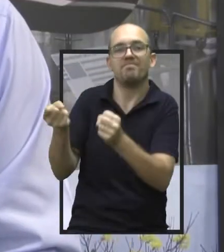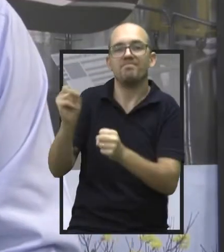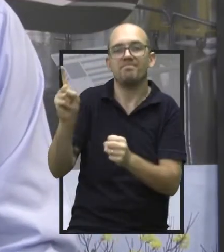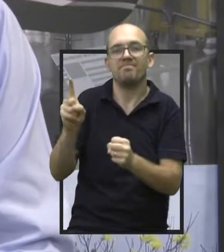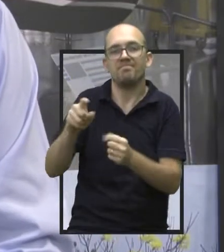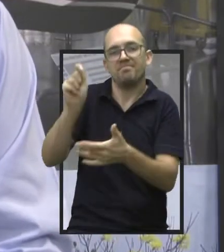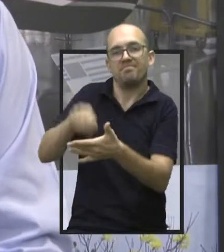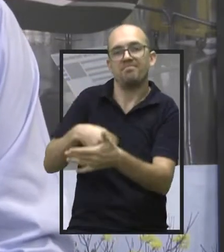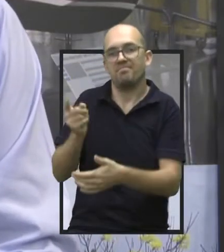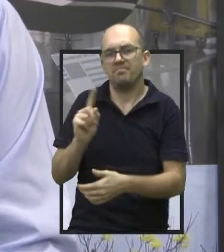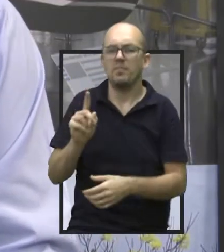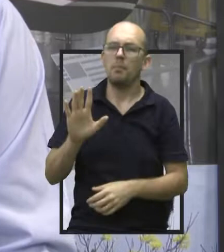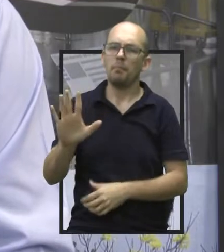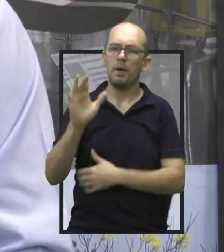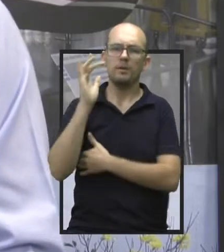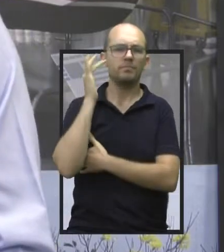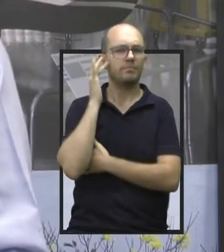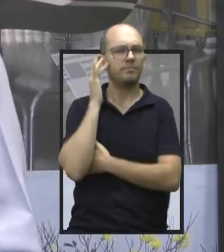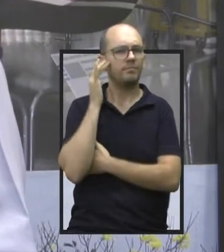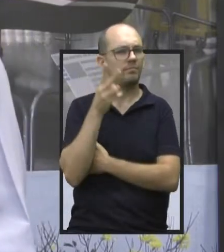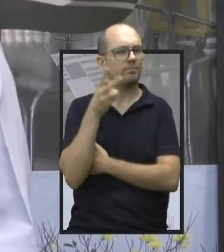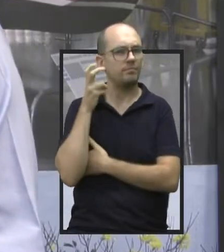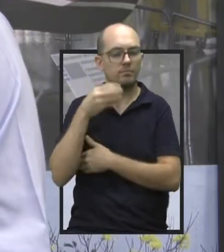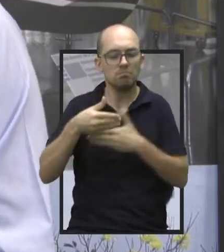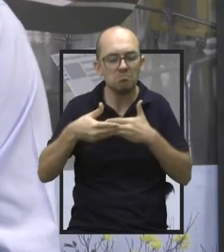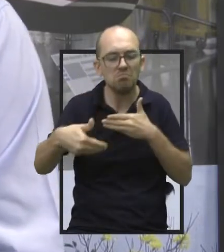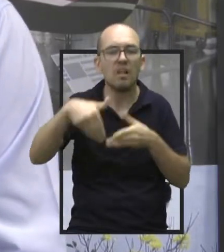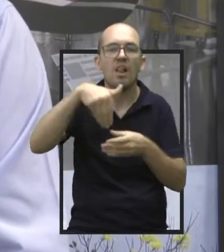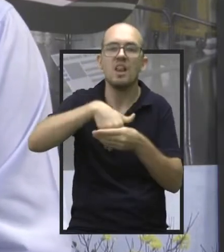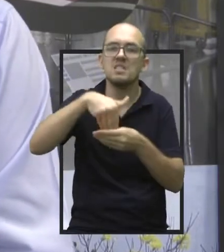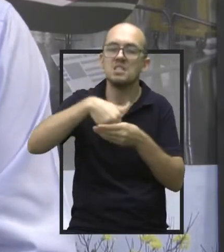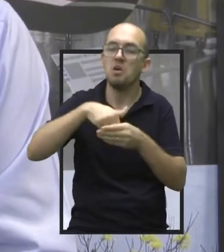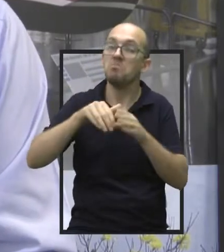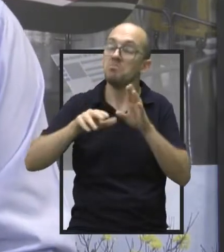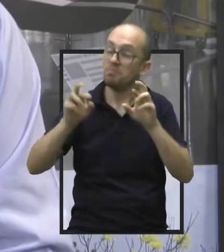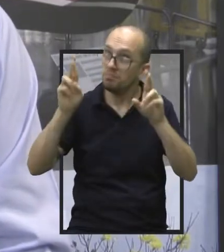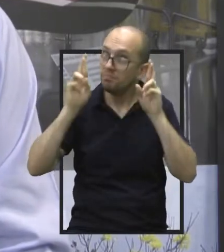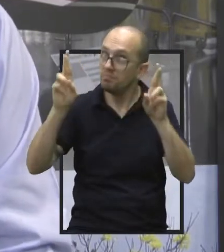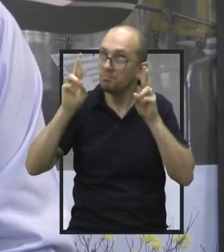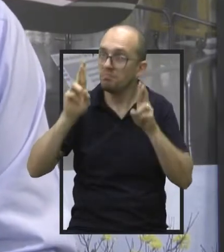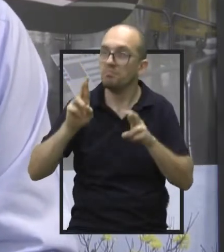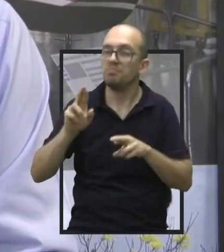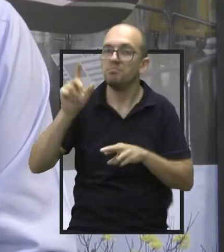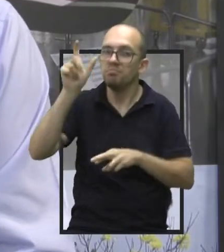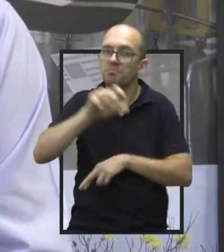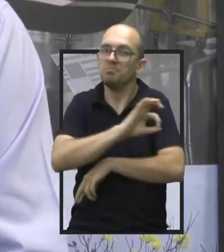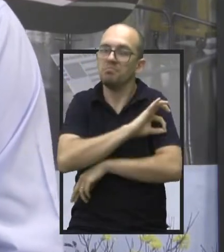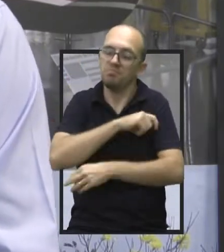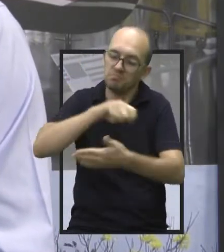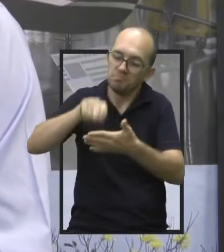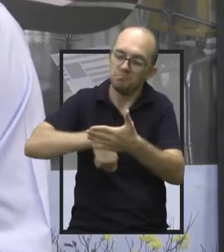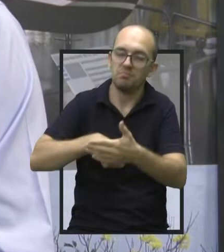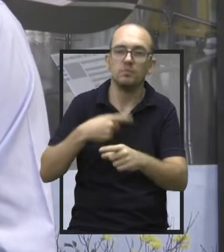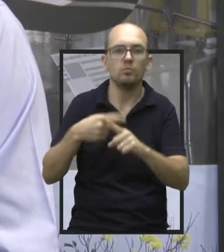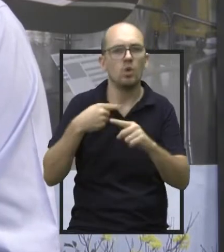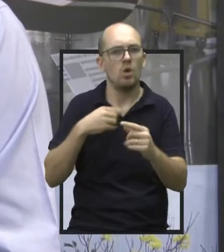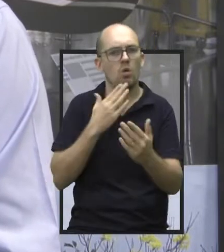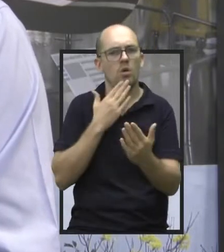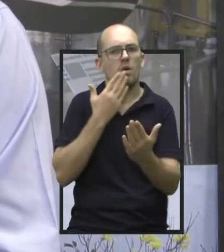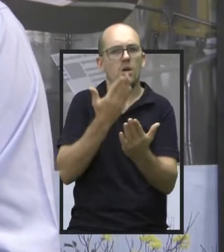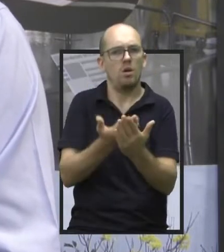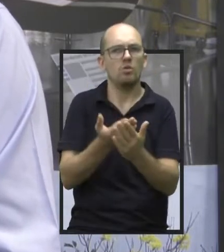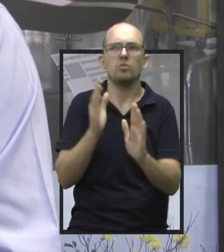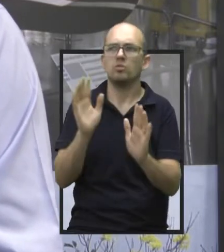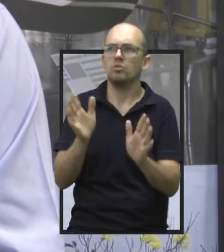Como eu acho que é eleição, pode ser que aconteça. Espero que aconteça, porque eu faço essas emendas. Já vai